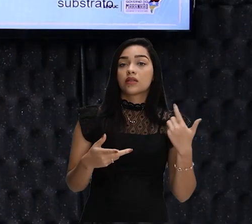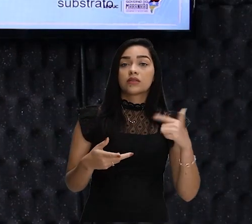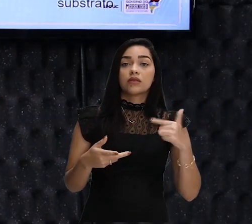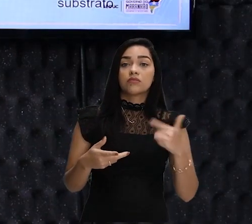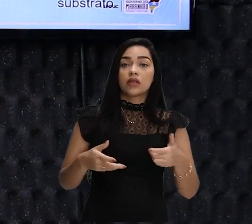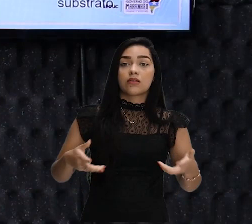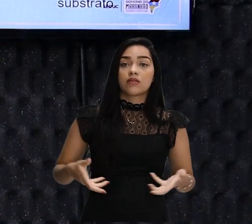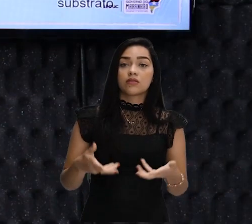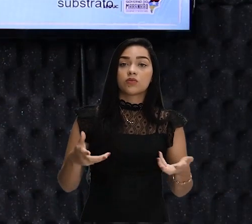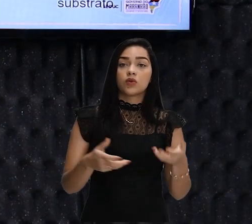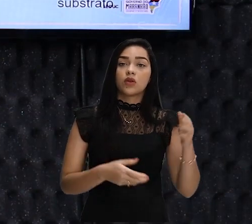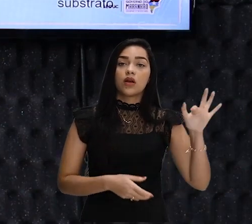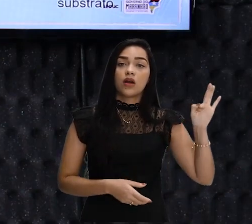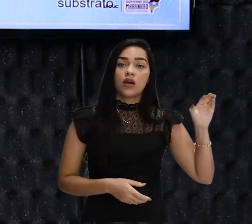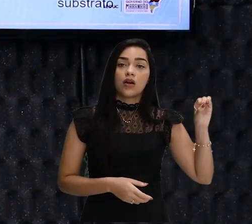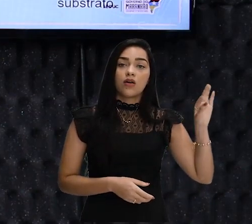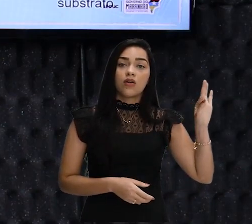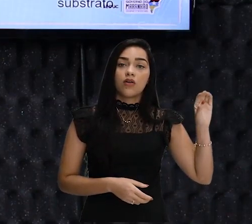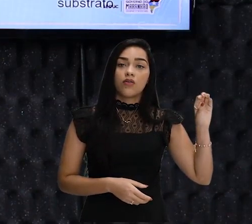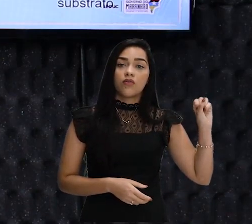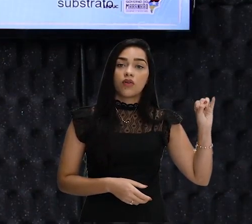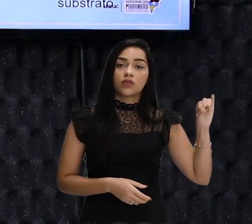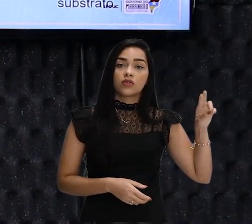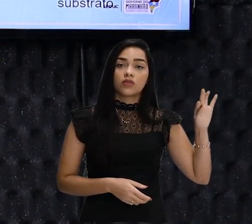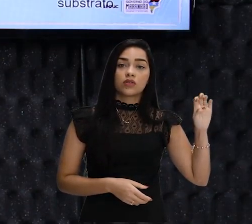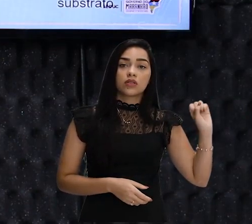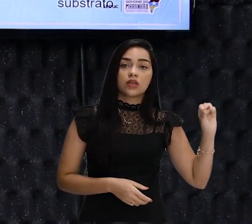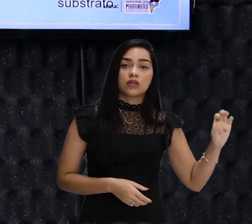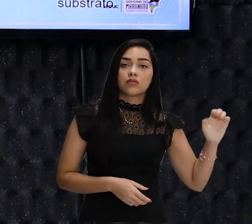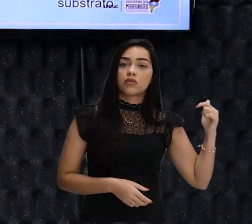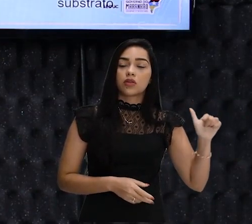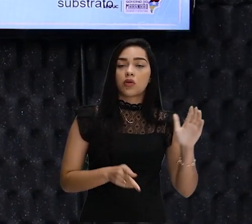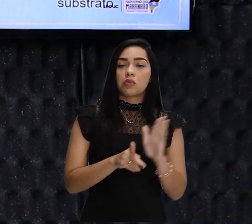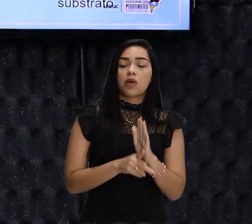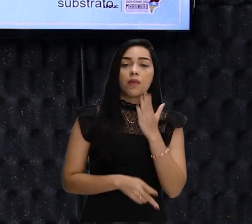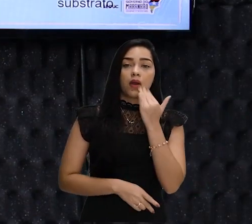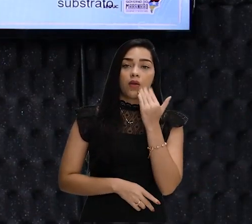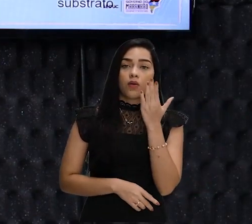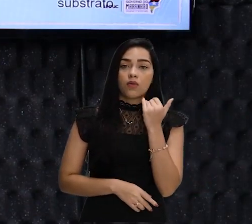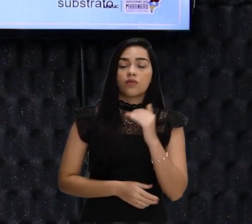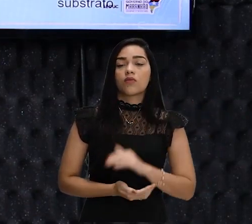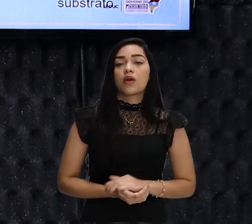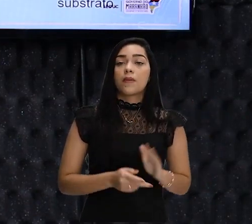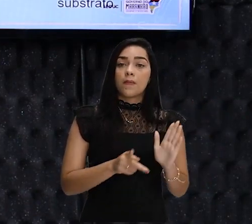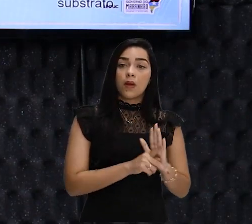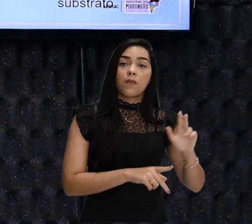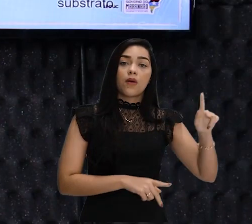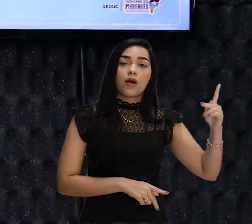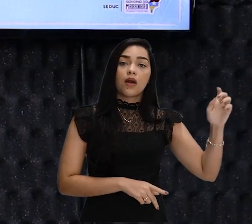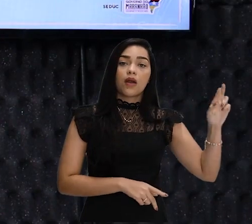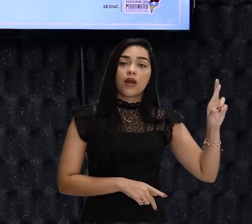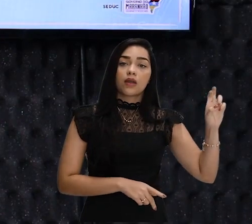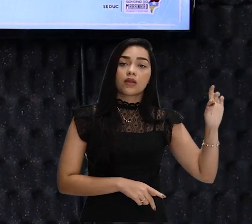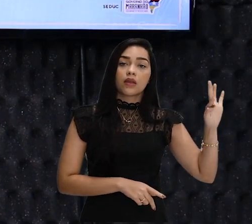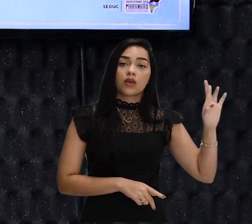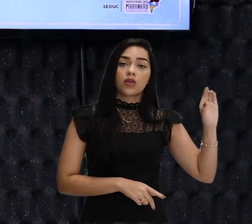promovem fotossíntese, ou seja, eles não produzem o seu próprio alimento, são heterótrofos,